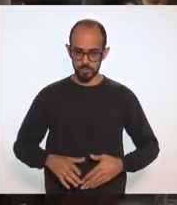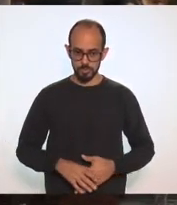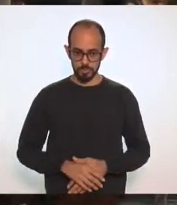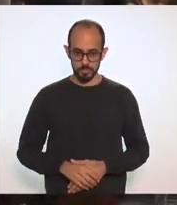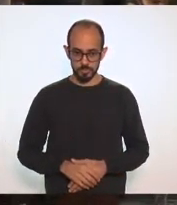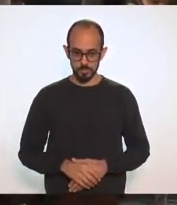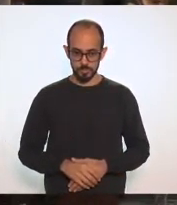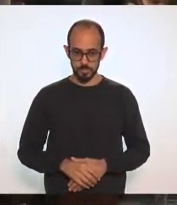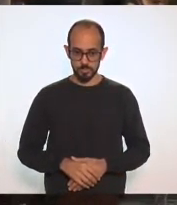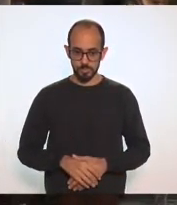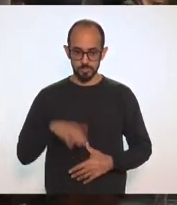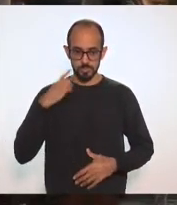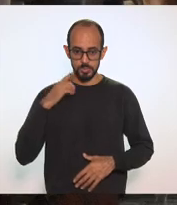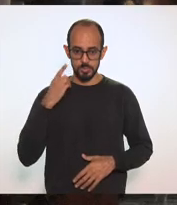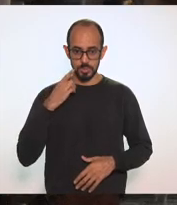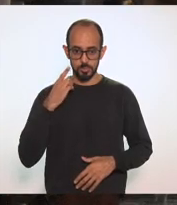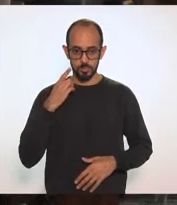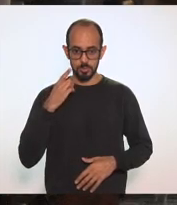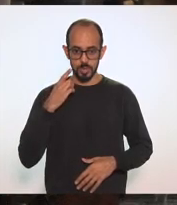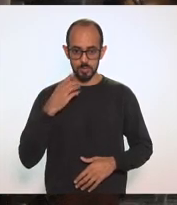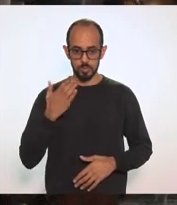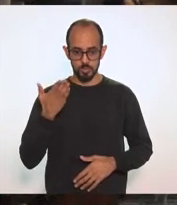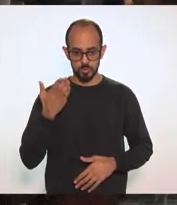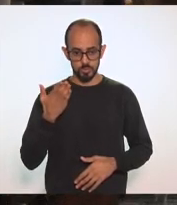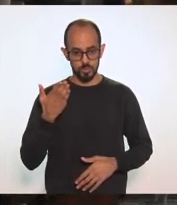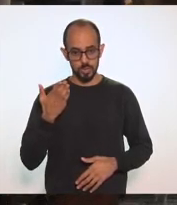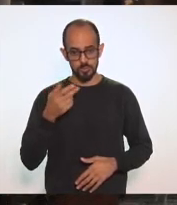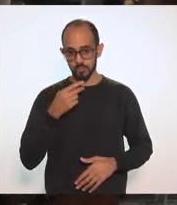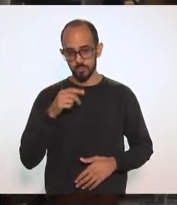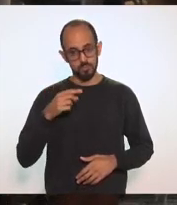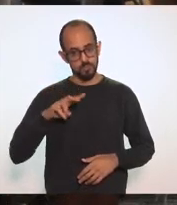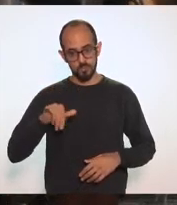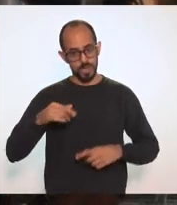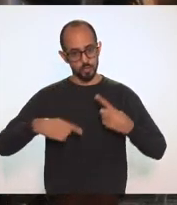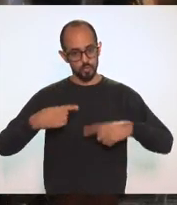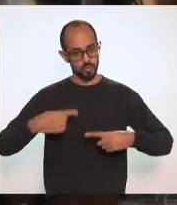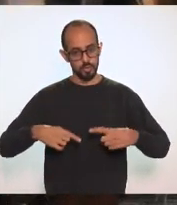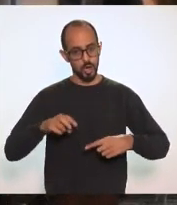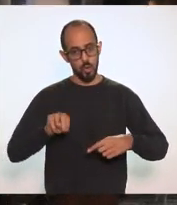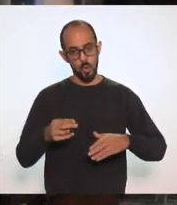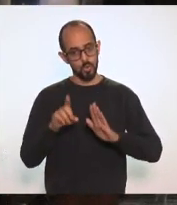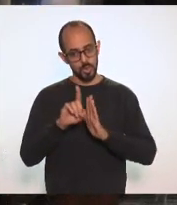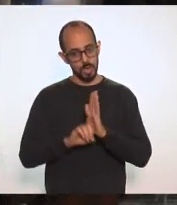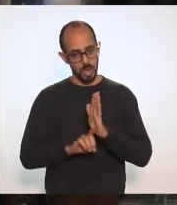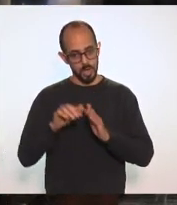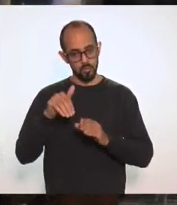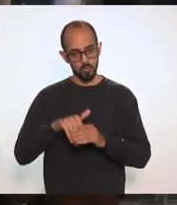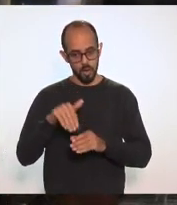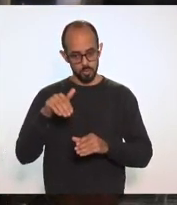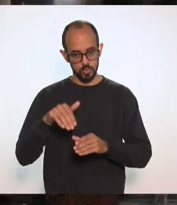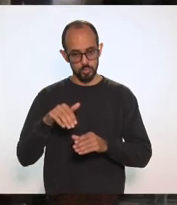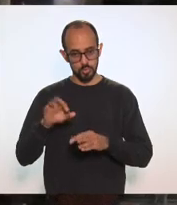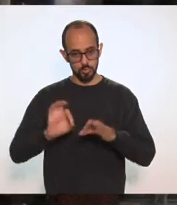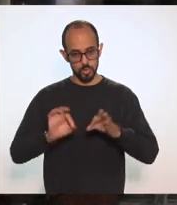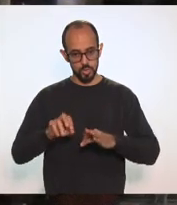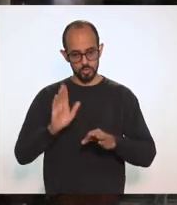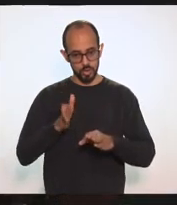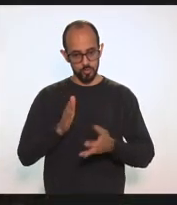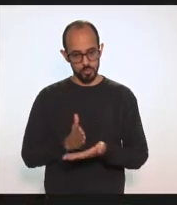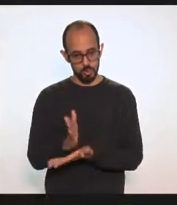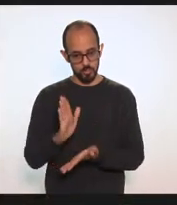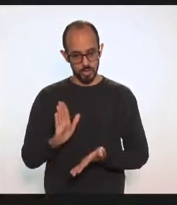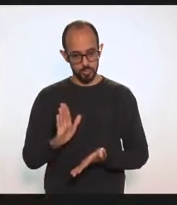Questão de ordem, deputado. Vossa Excelência não vai discutir o projeto, nem vai declarar o projeto. O projeto já foi aprovado. Não, presidente, eu só